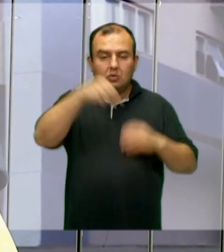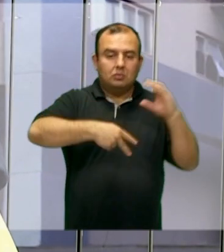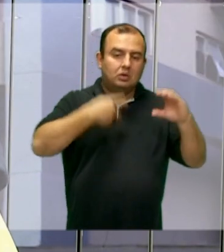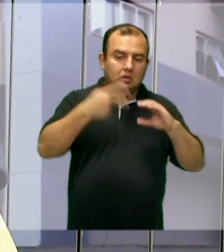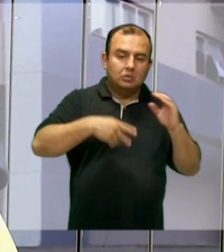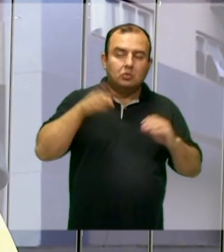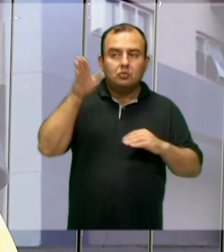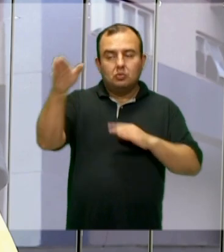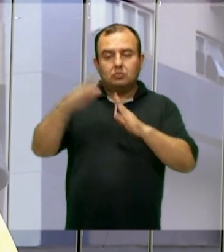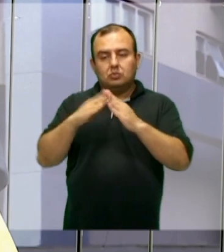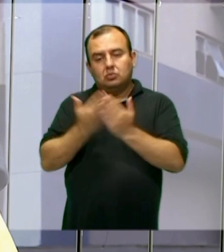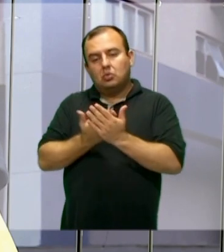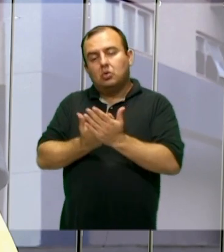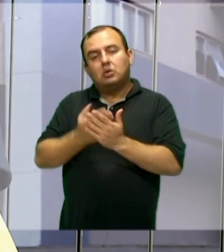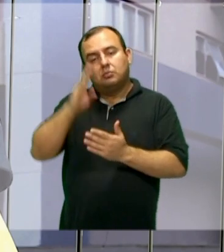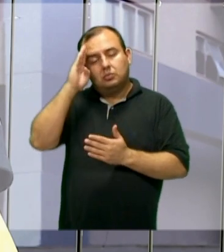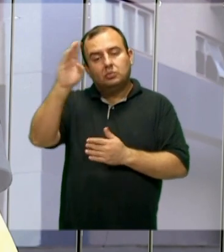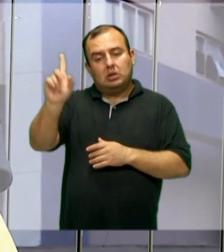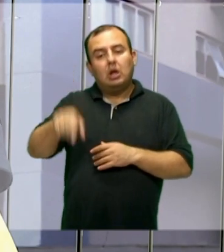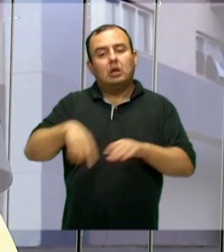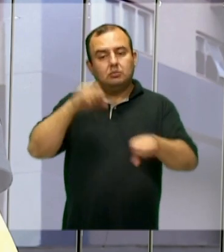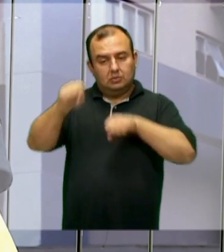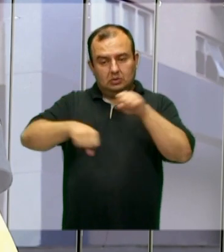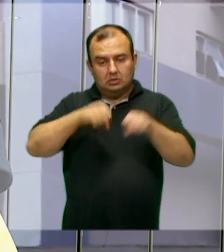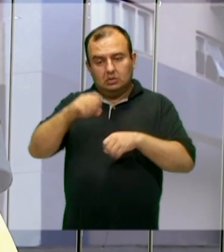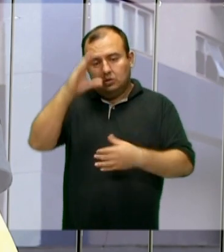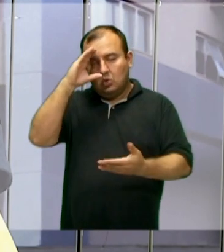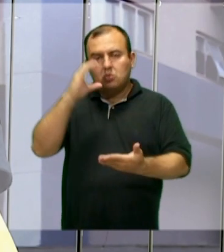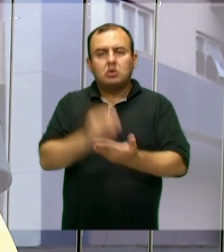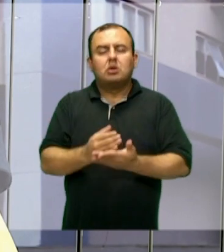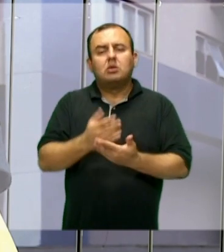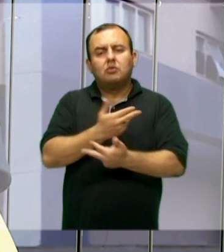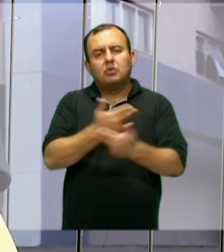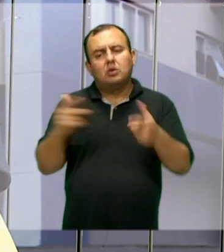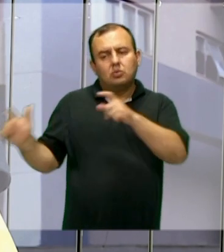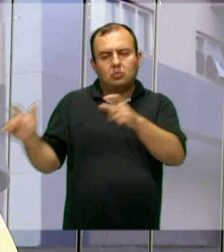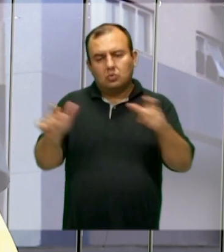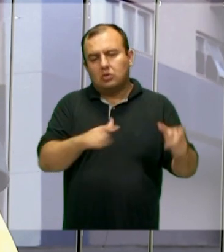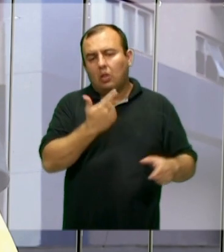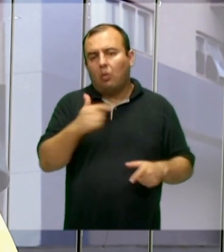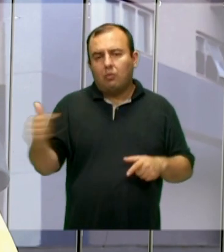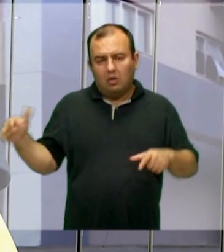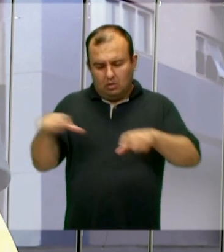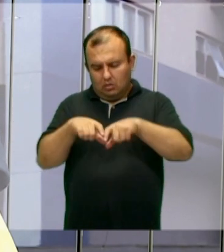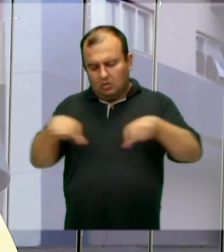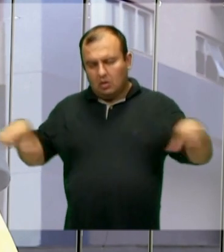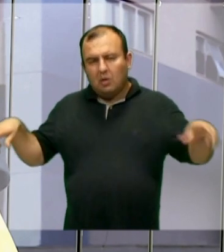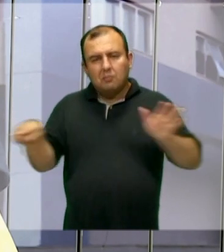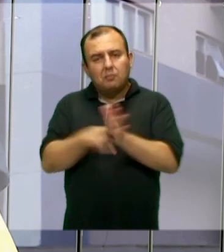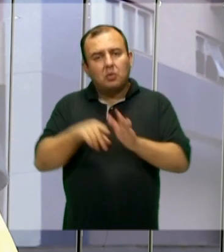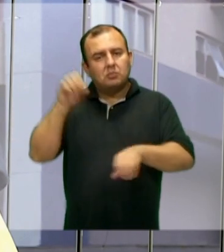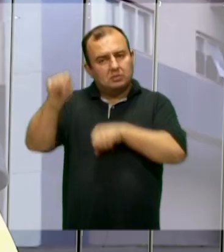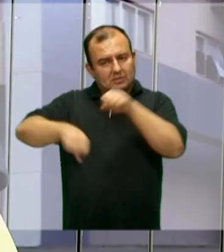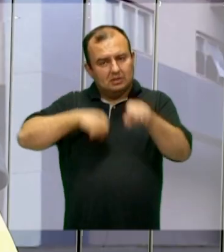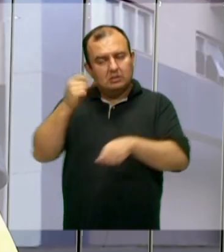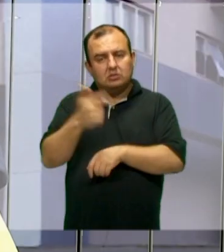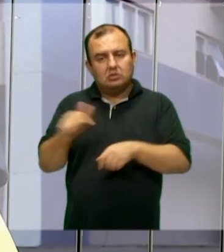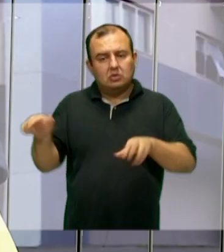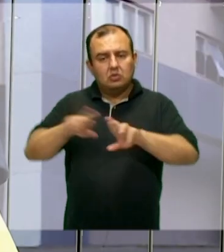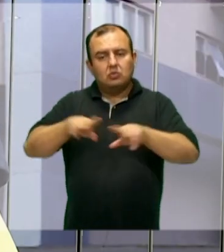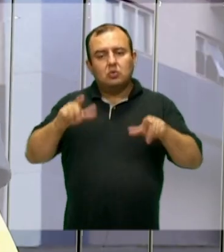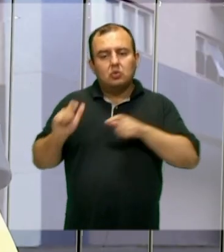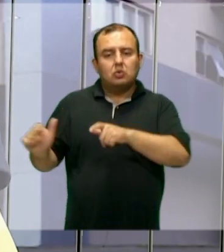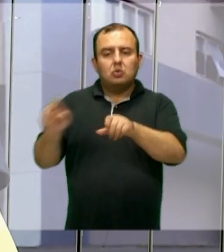escola, principalmente é a bicicleta, e eu creio que em vários lugares não tem ciclovias, né. E eu coloquei em especial esses bairros